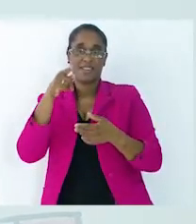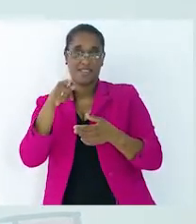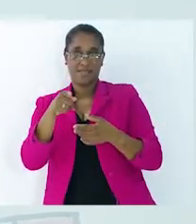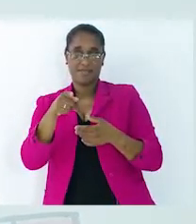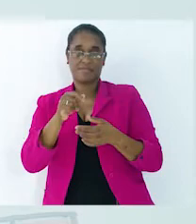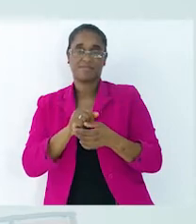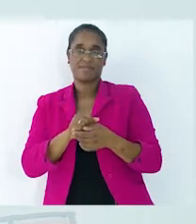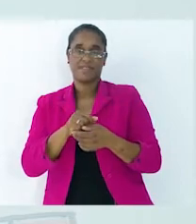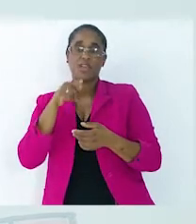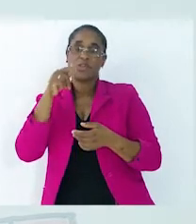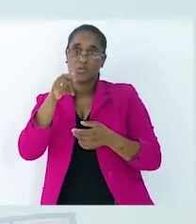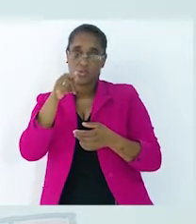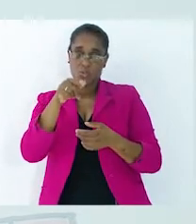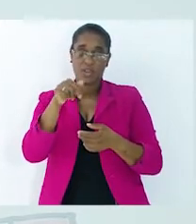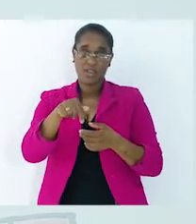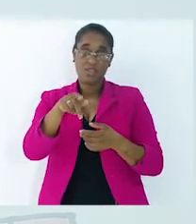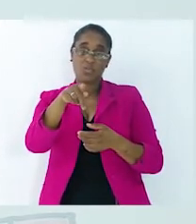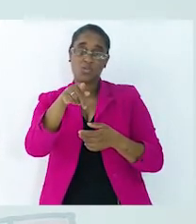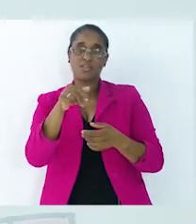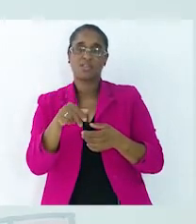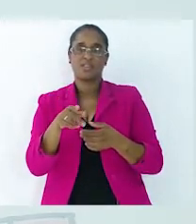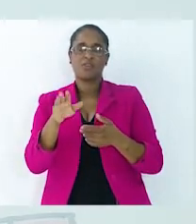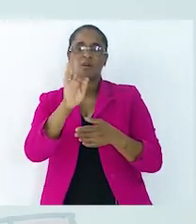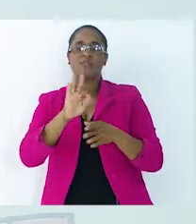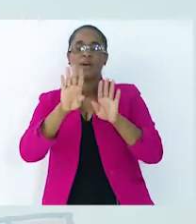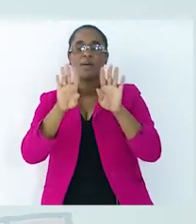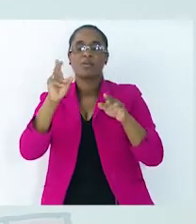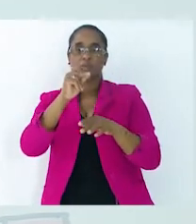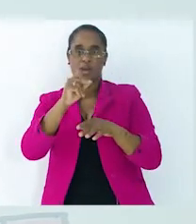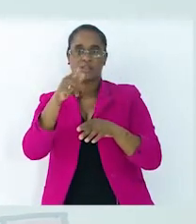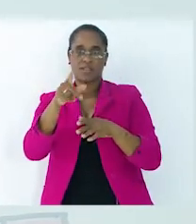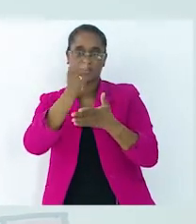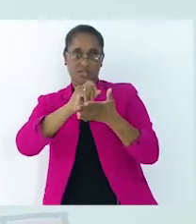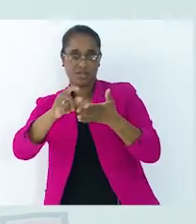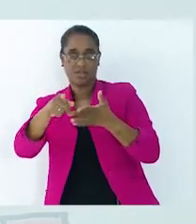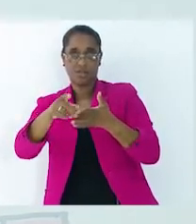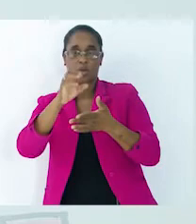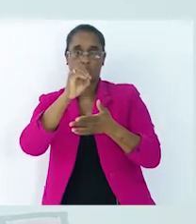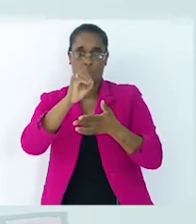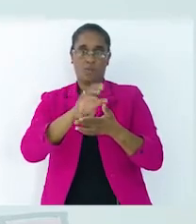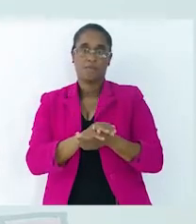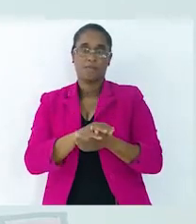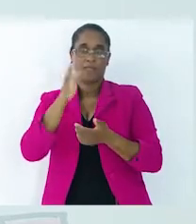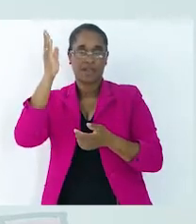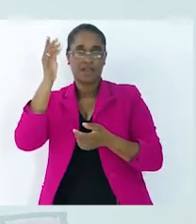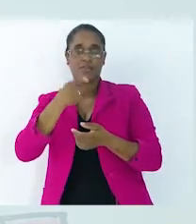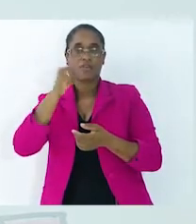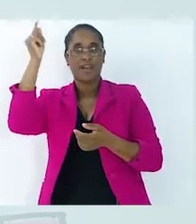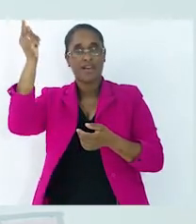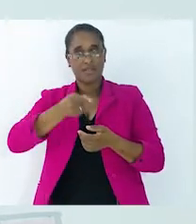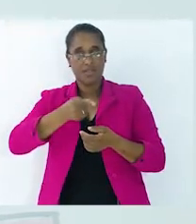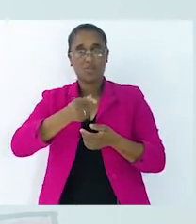Aqui, tu tens lá uma forma aberta do A. Então, tu tens que acrescentar o acento